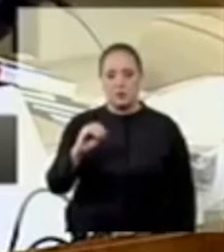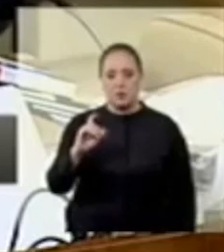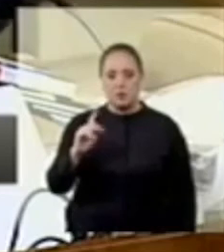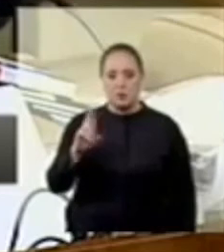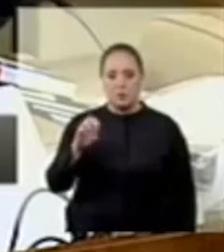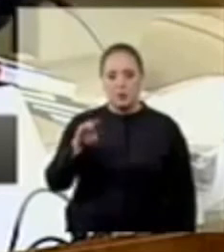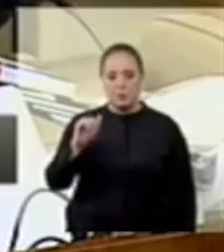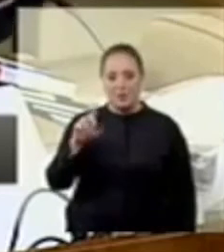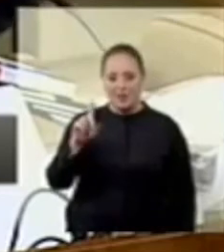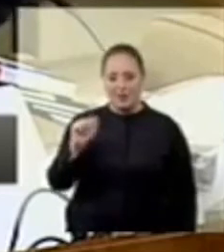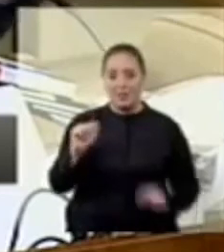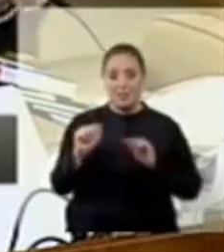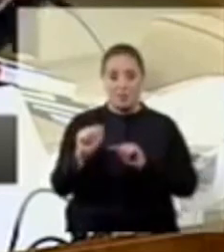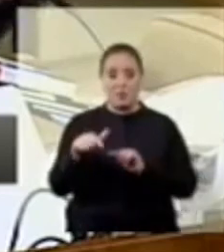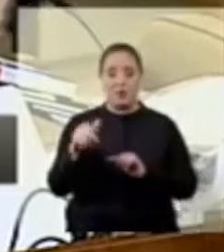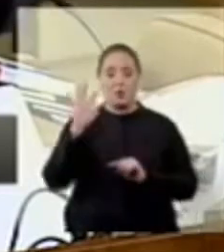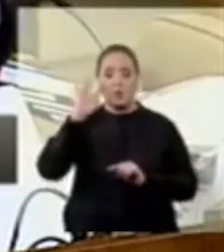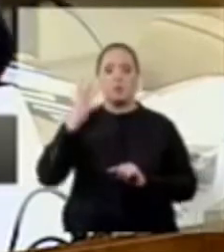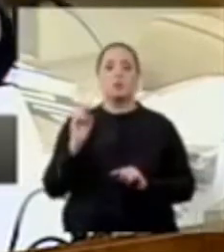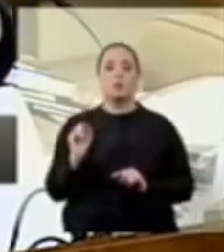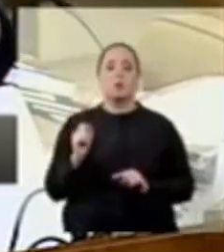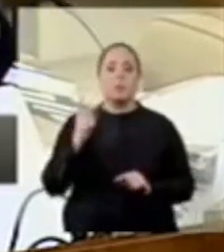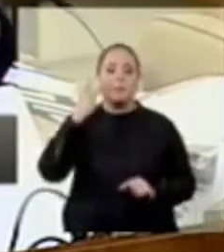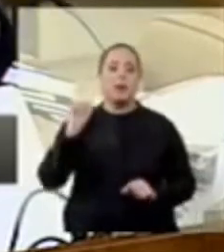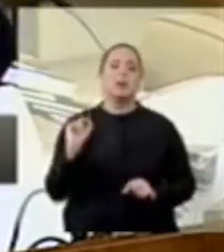decisiva para o desbaratamento